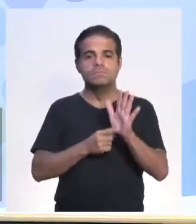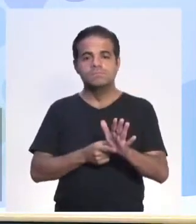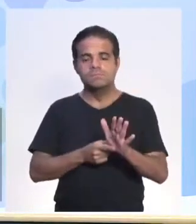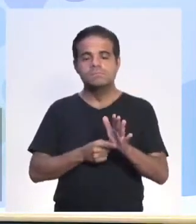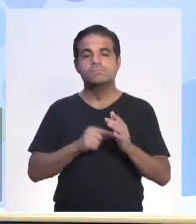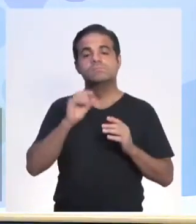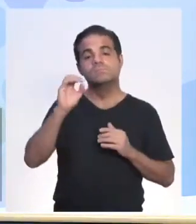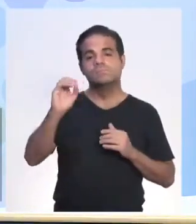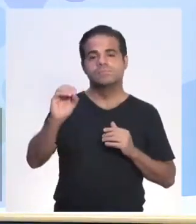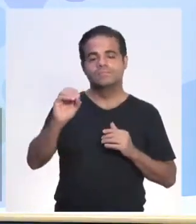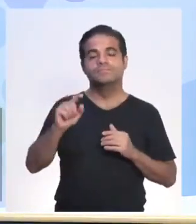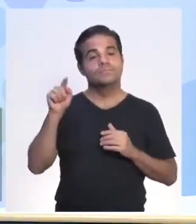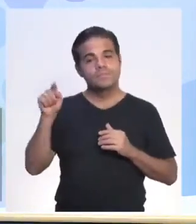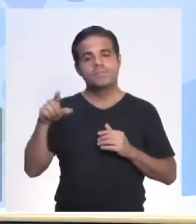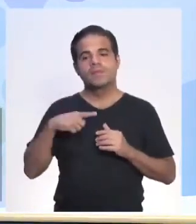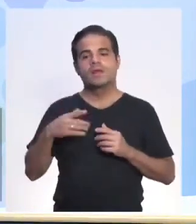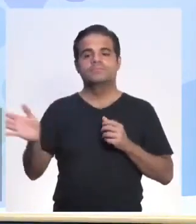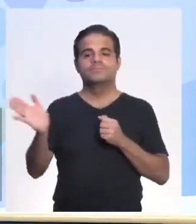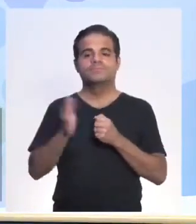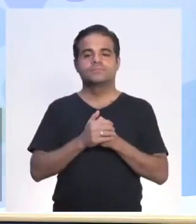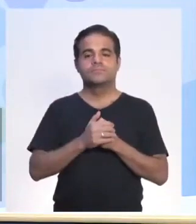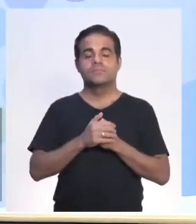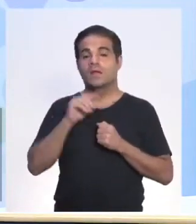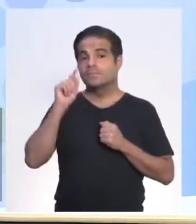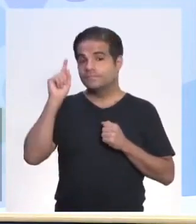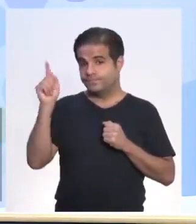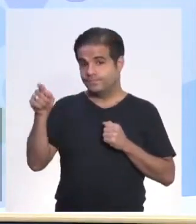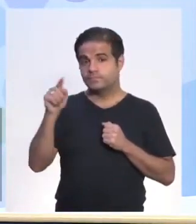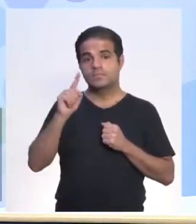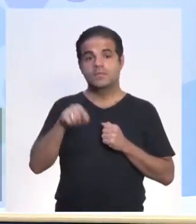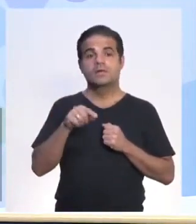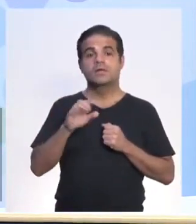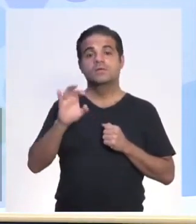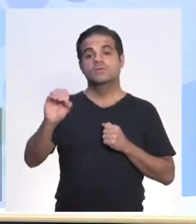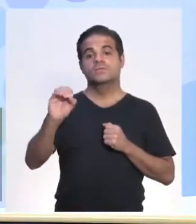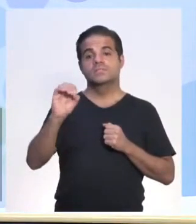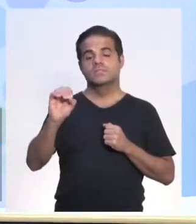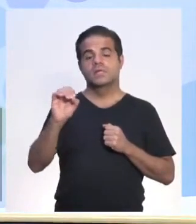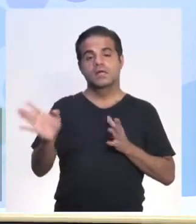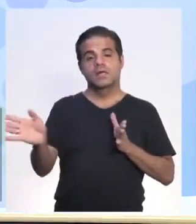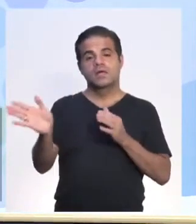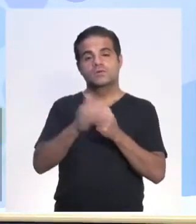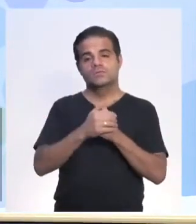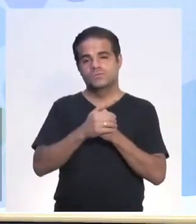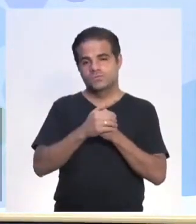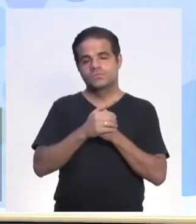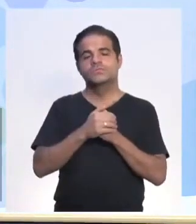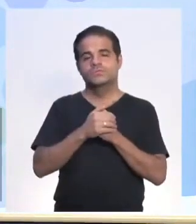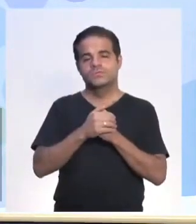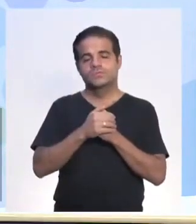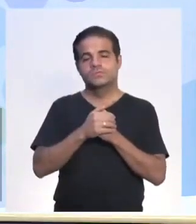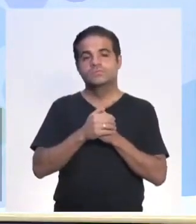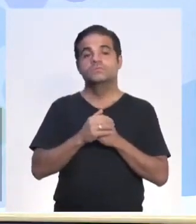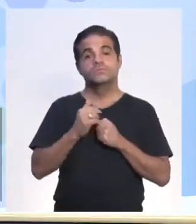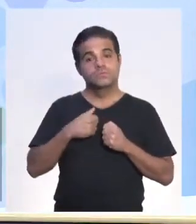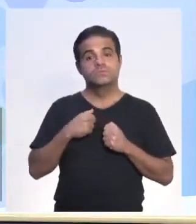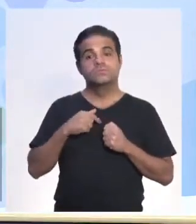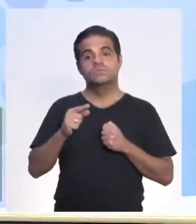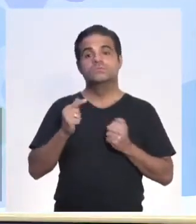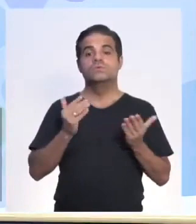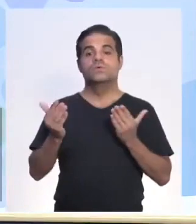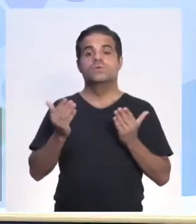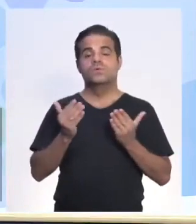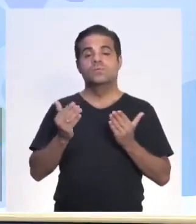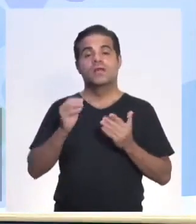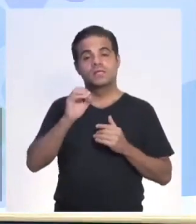o zero que está ali escondido. Então, aqui, ó, é o zero escondido. Então, eu vou comparar 0